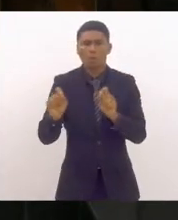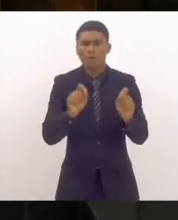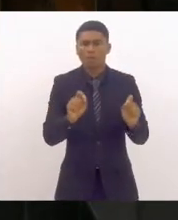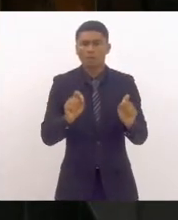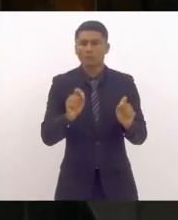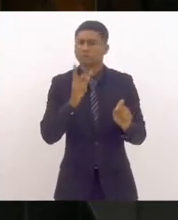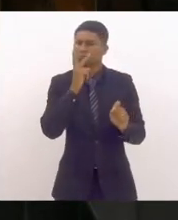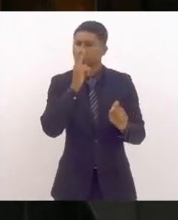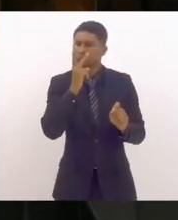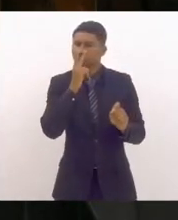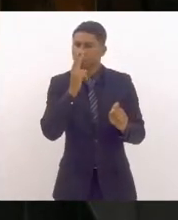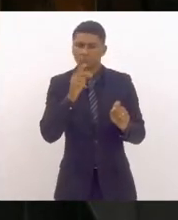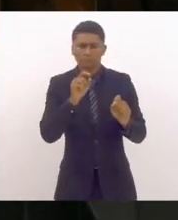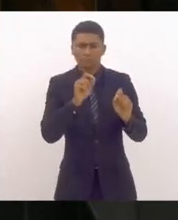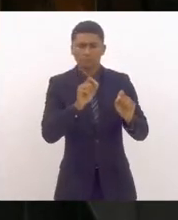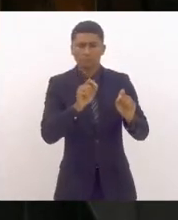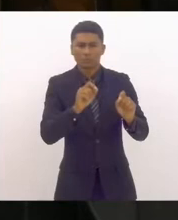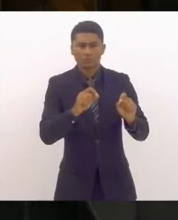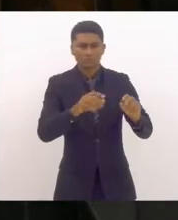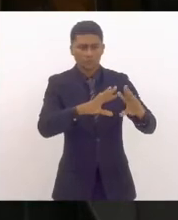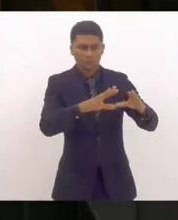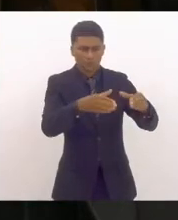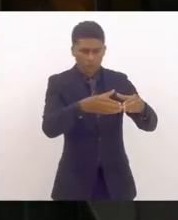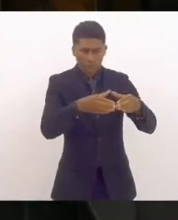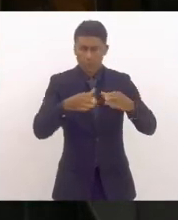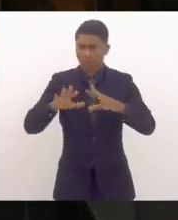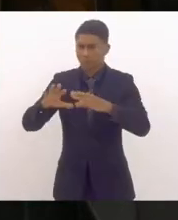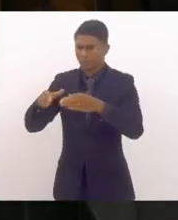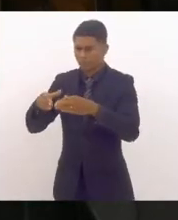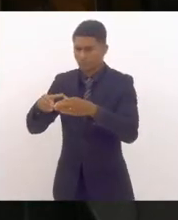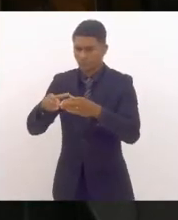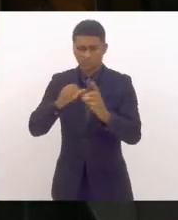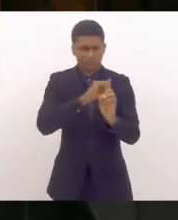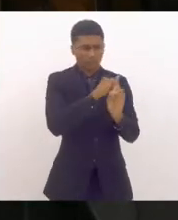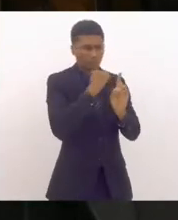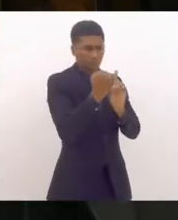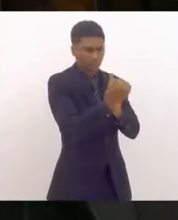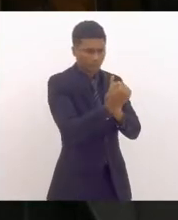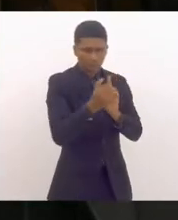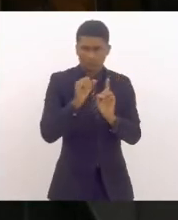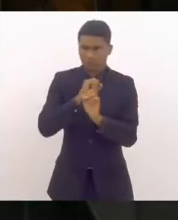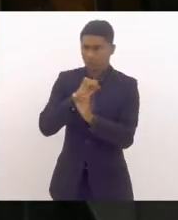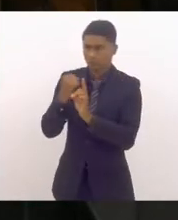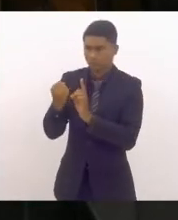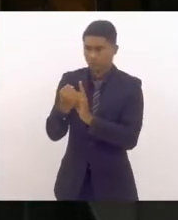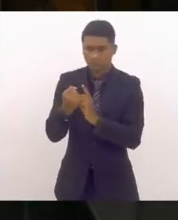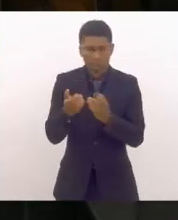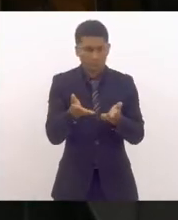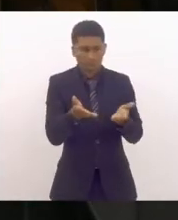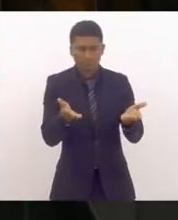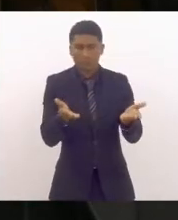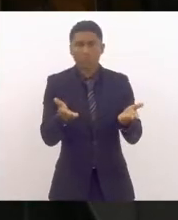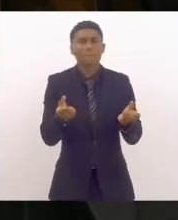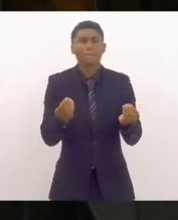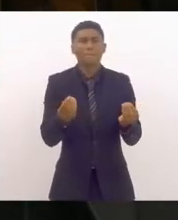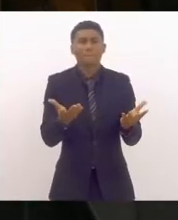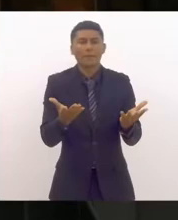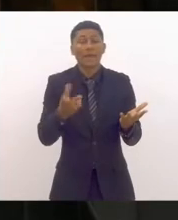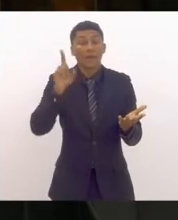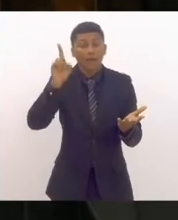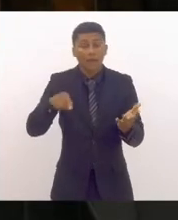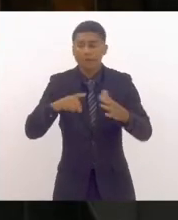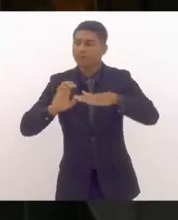organizações sociais para contar para a mão de obra terceirizada